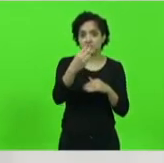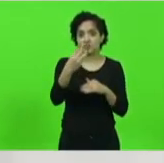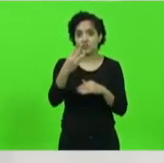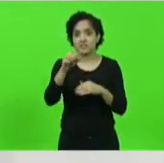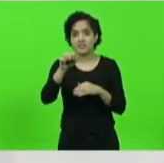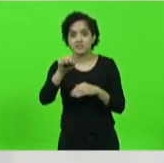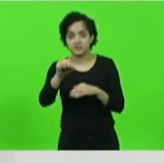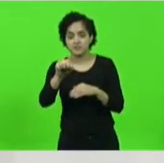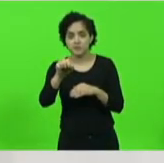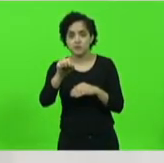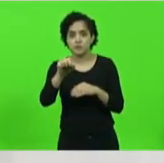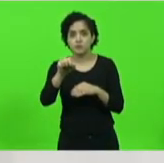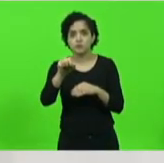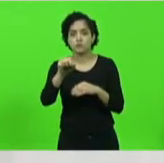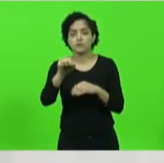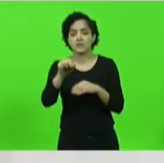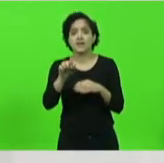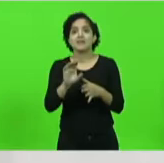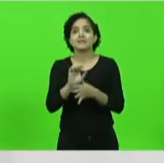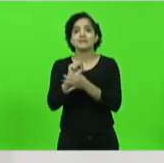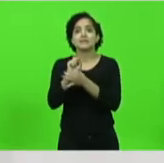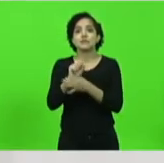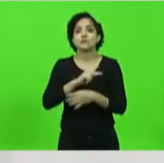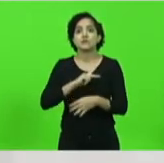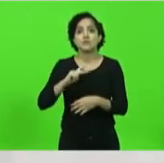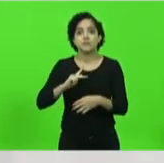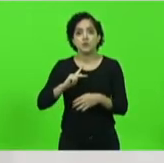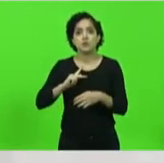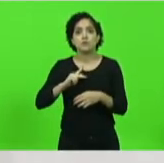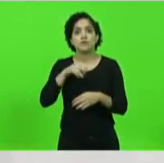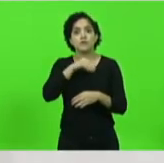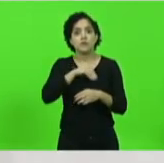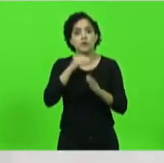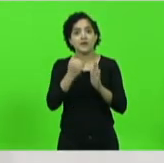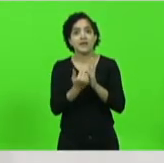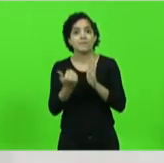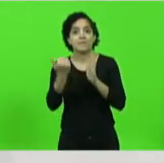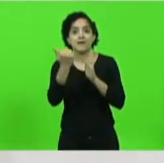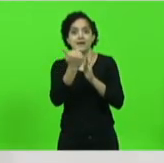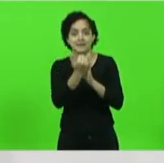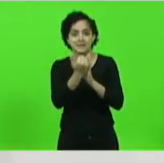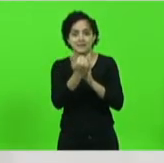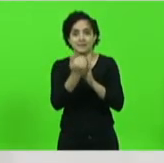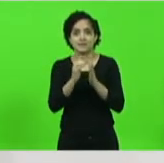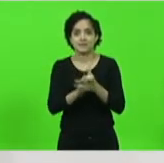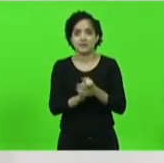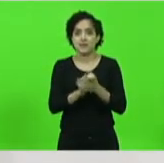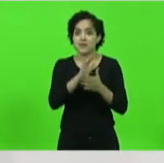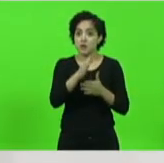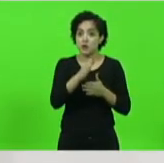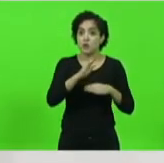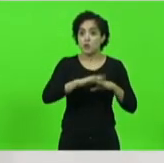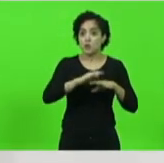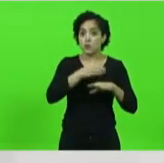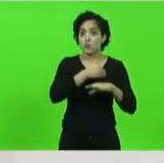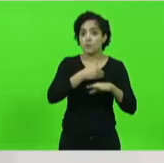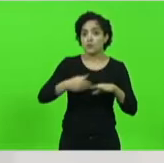23.302 agentes da segurança pública vão ganhar mais com a linear. Com o projeto do governo,